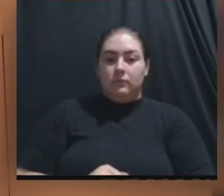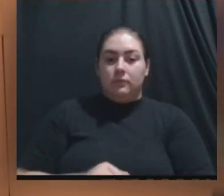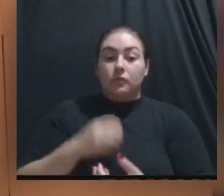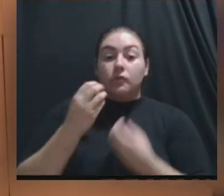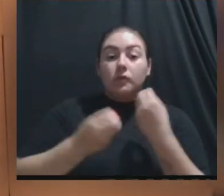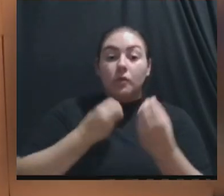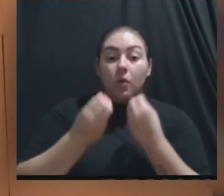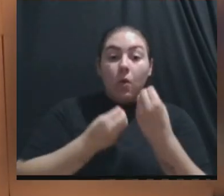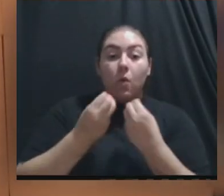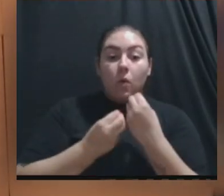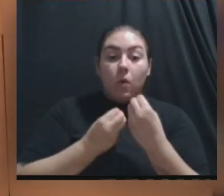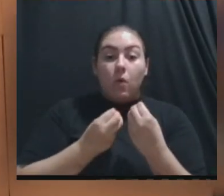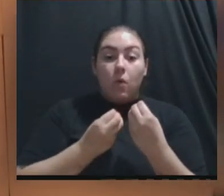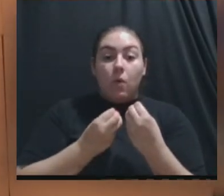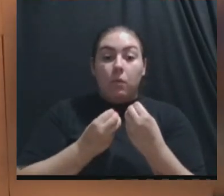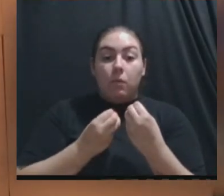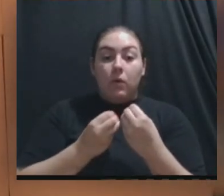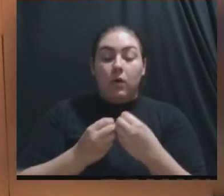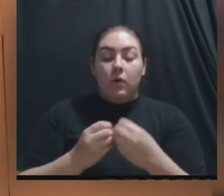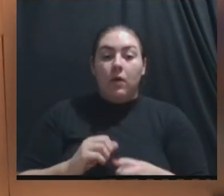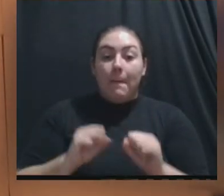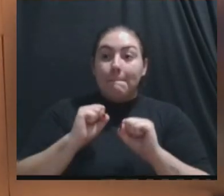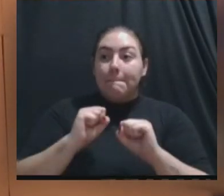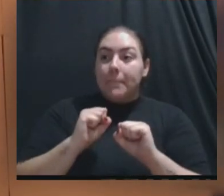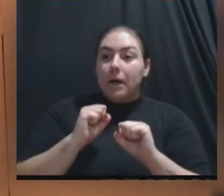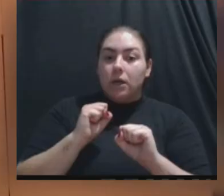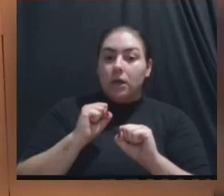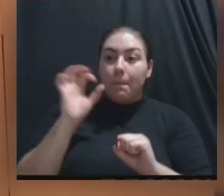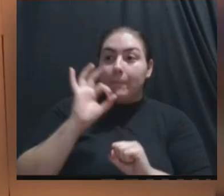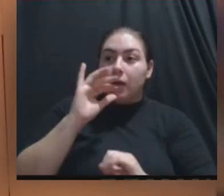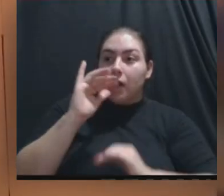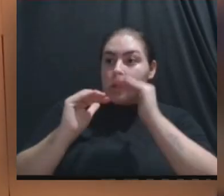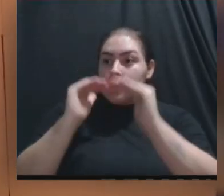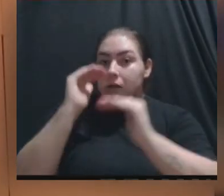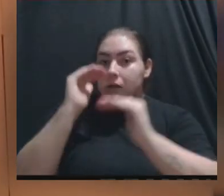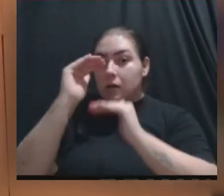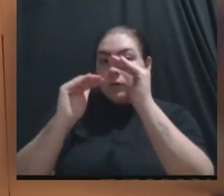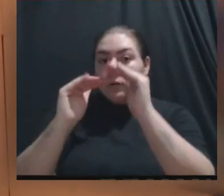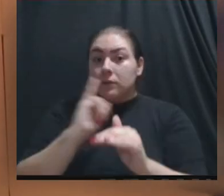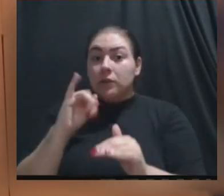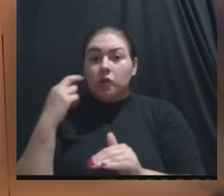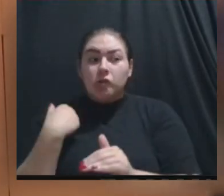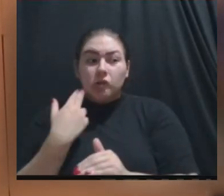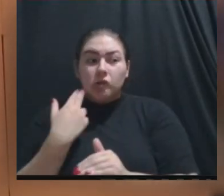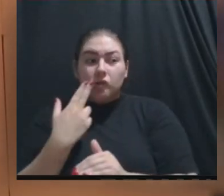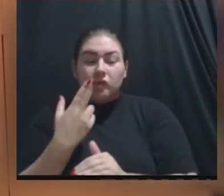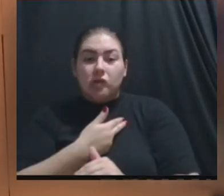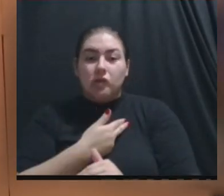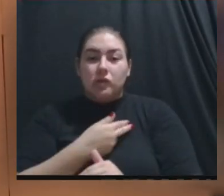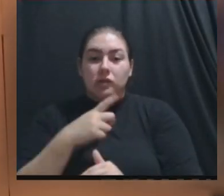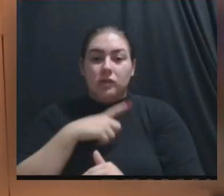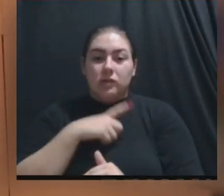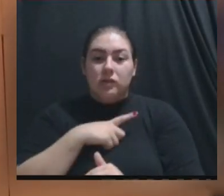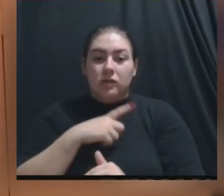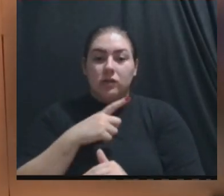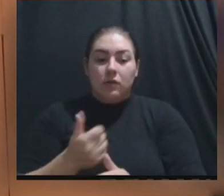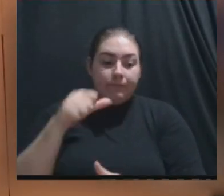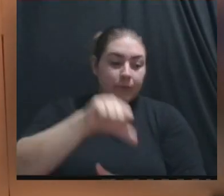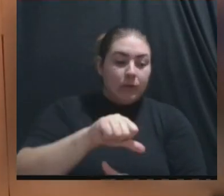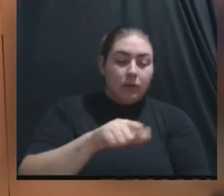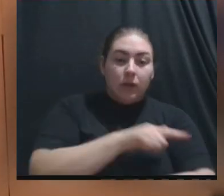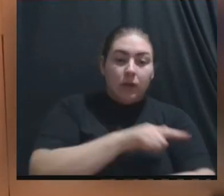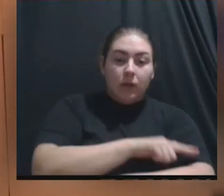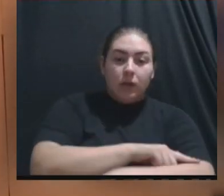índices podem subir se a gente tem um descaso desde a educação infantil? Eu